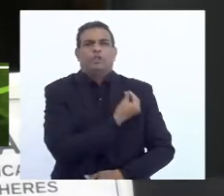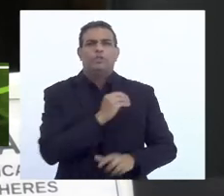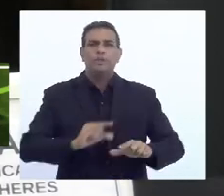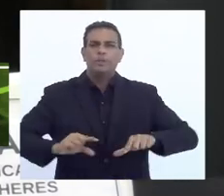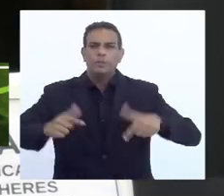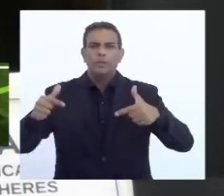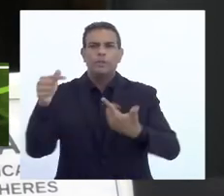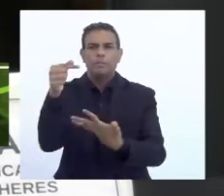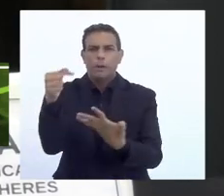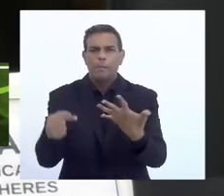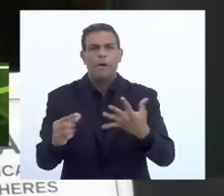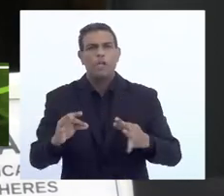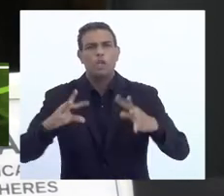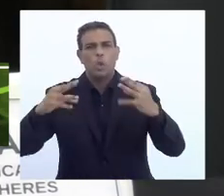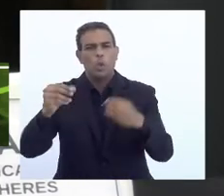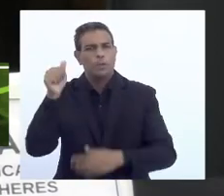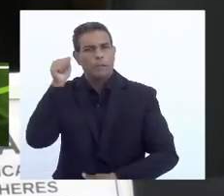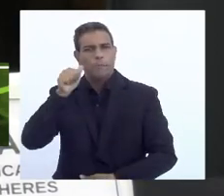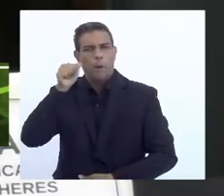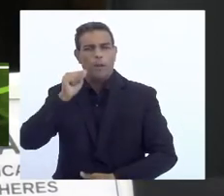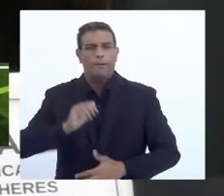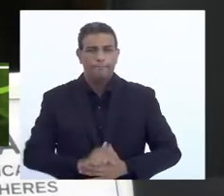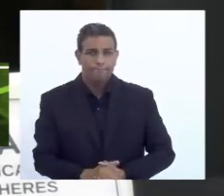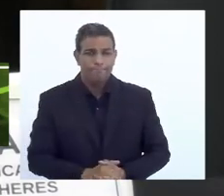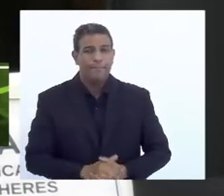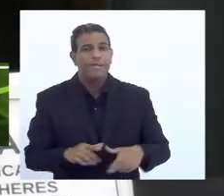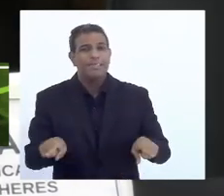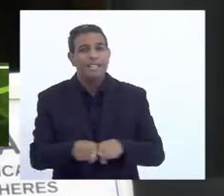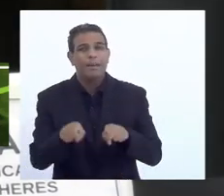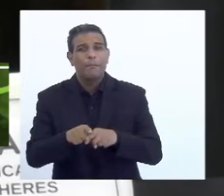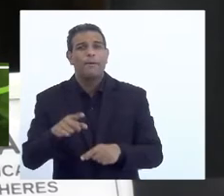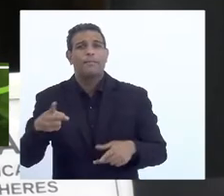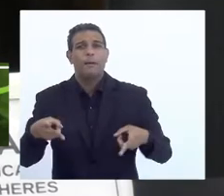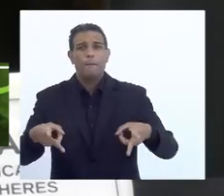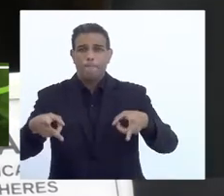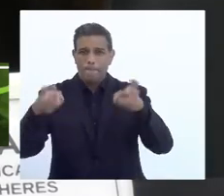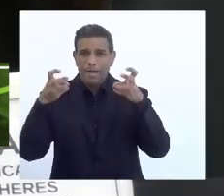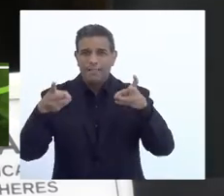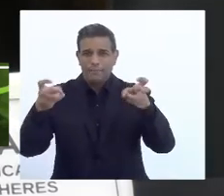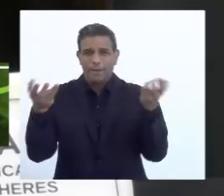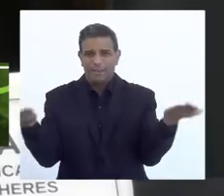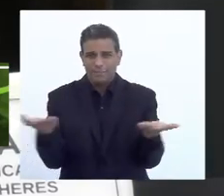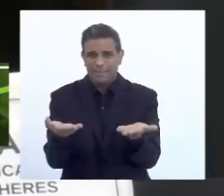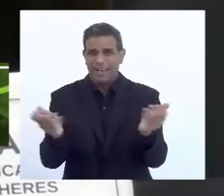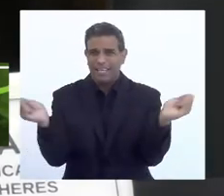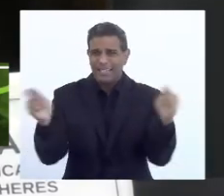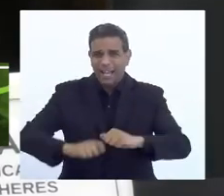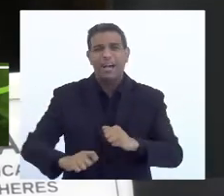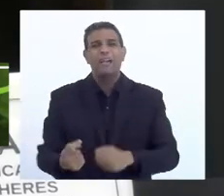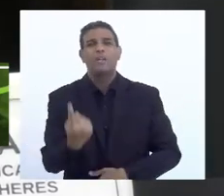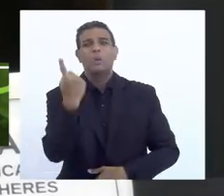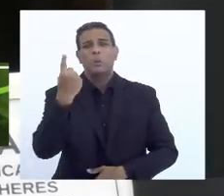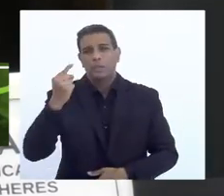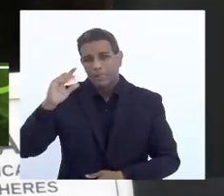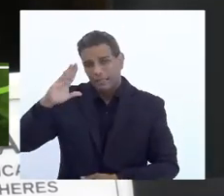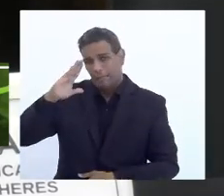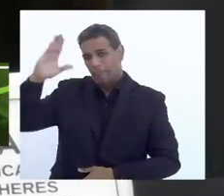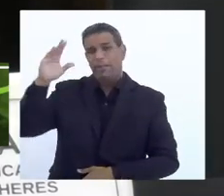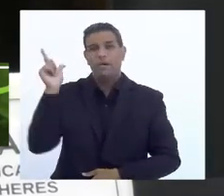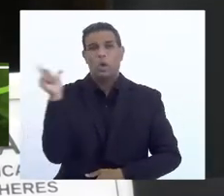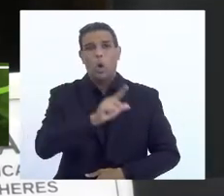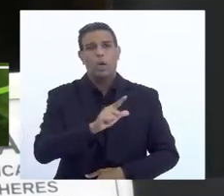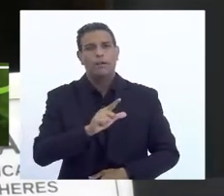da participação política de mulheres. E a gente percebe, assim como foi citado aqui também, né, que uma das principais metodologias